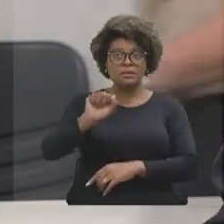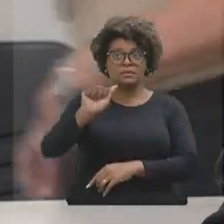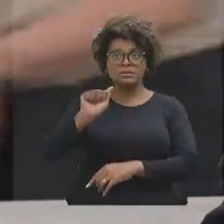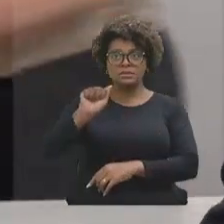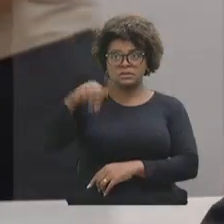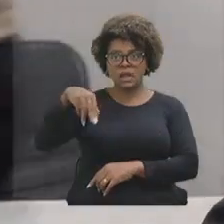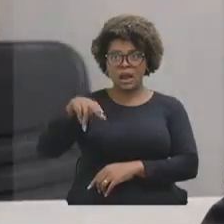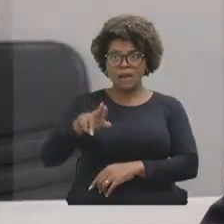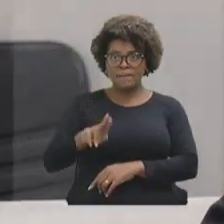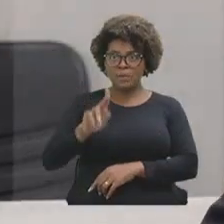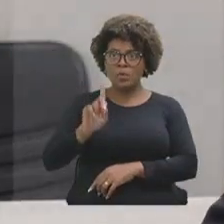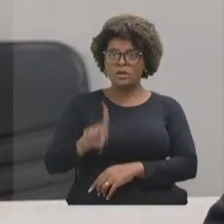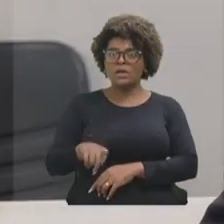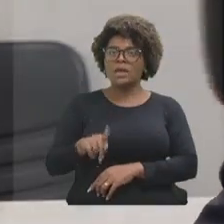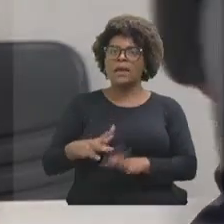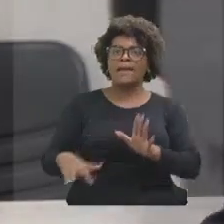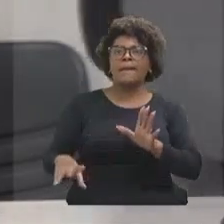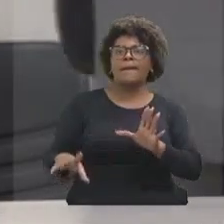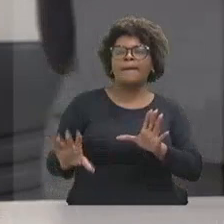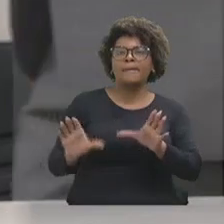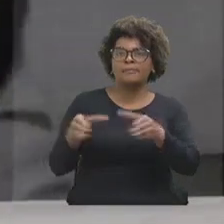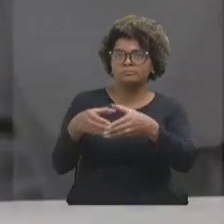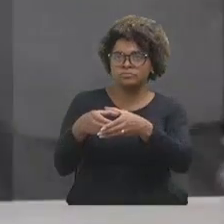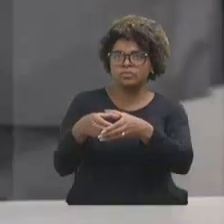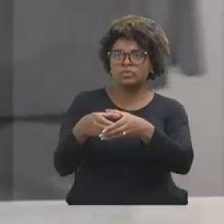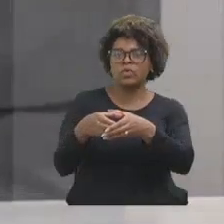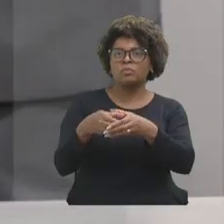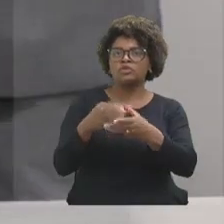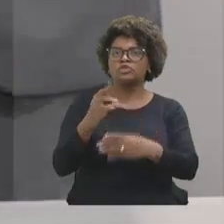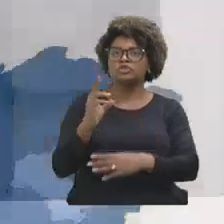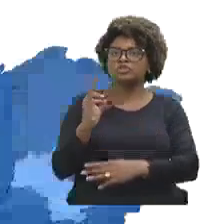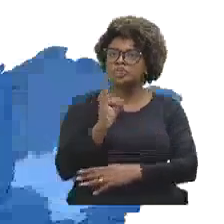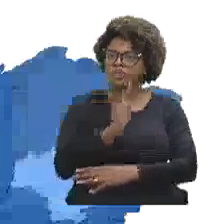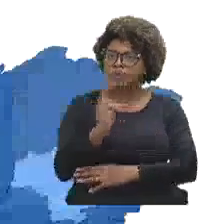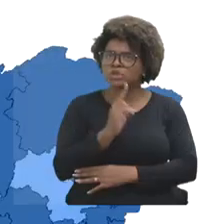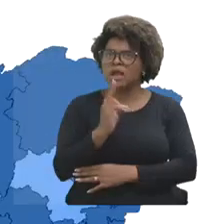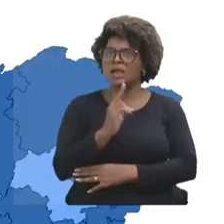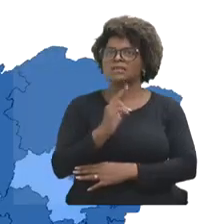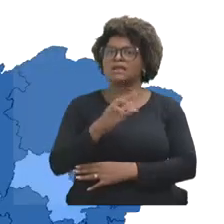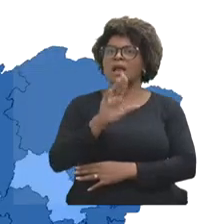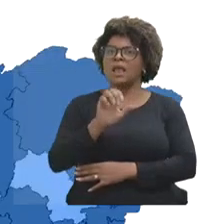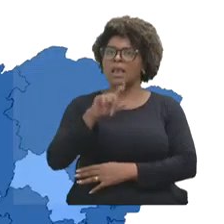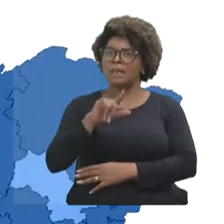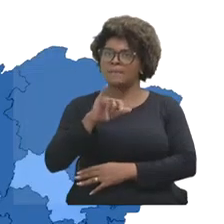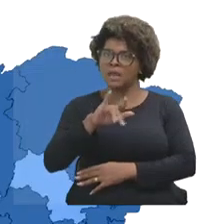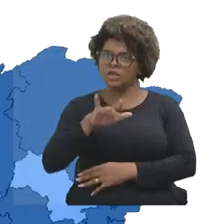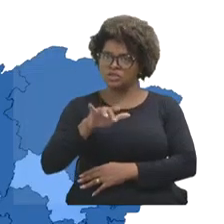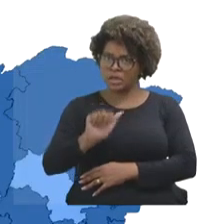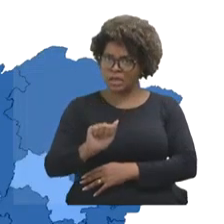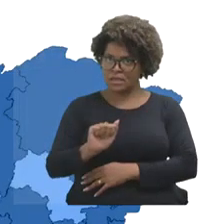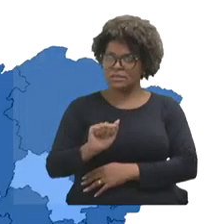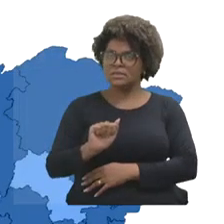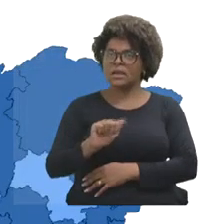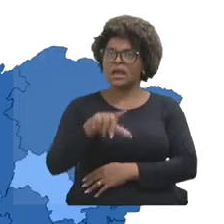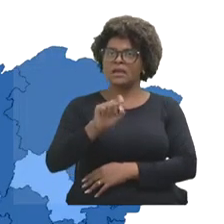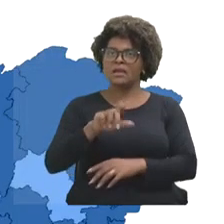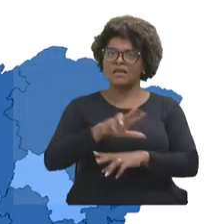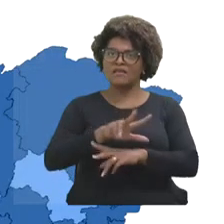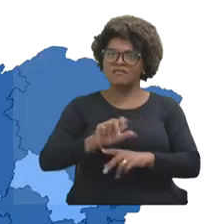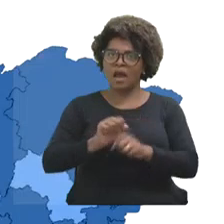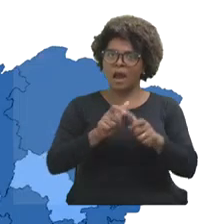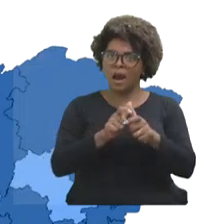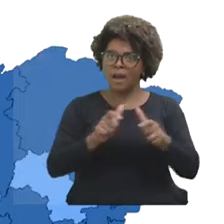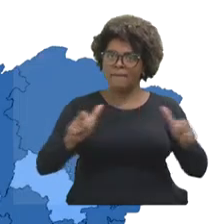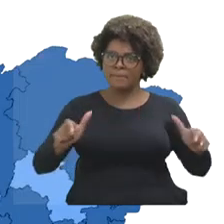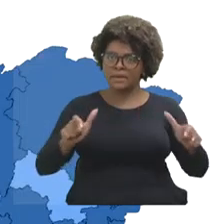do nosso urgência emergência iremos agora em Julho assinar o convênio da Triângulo Sul que é o último